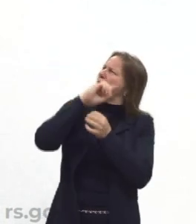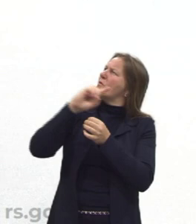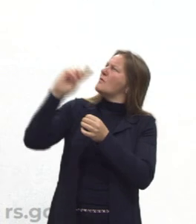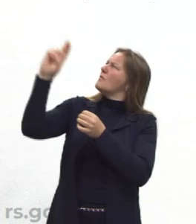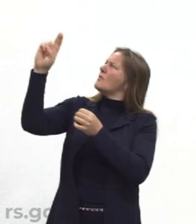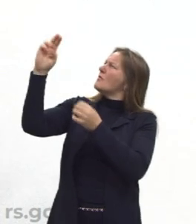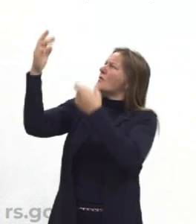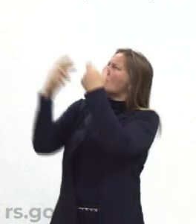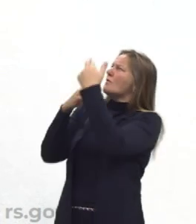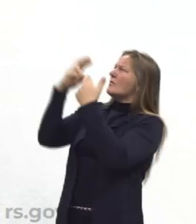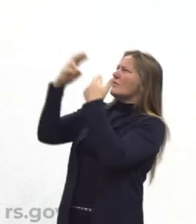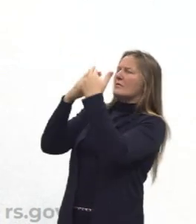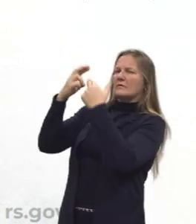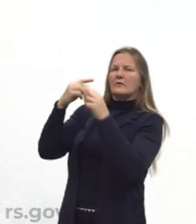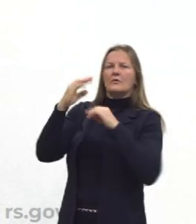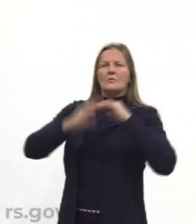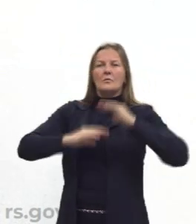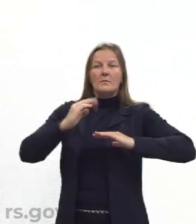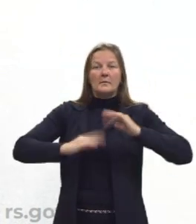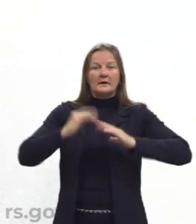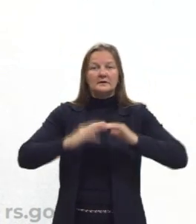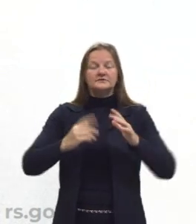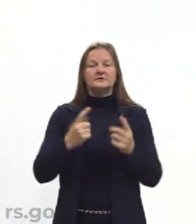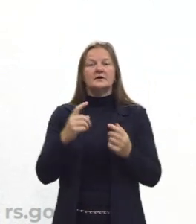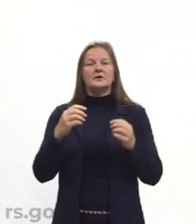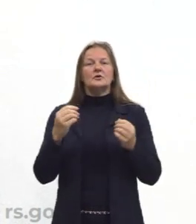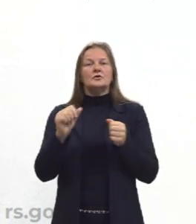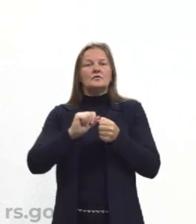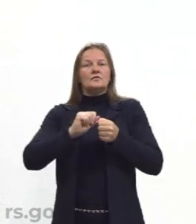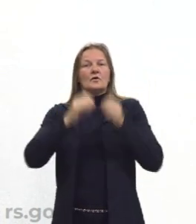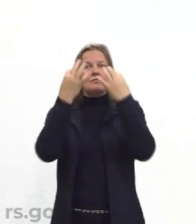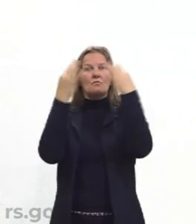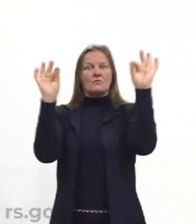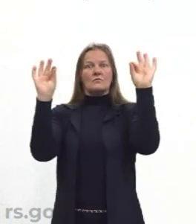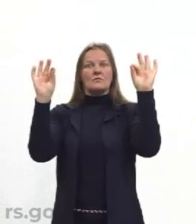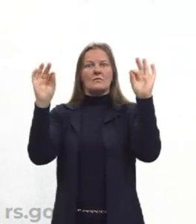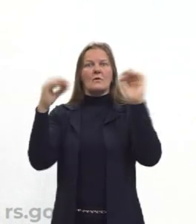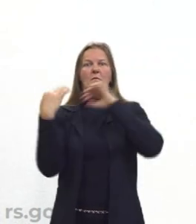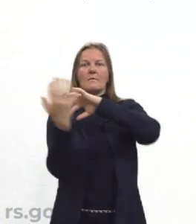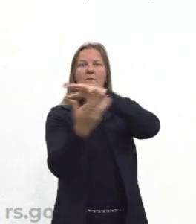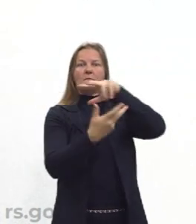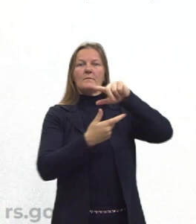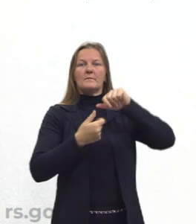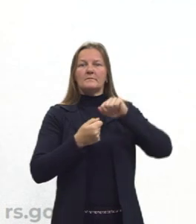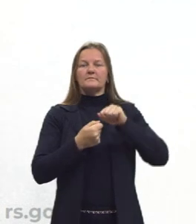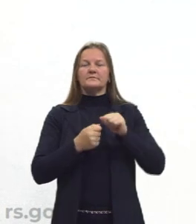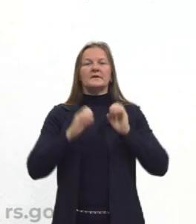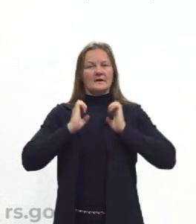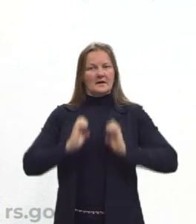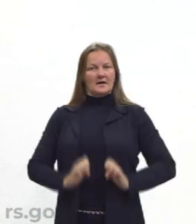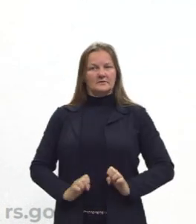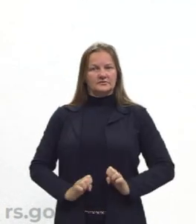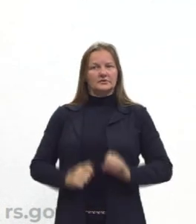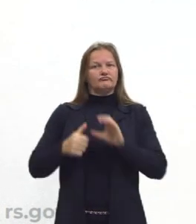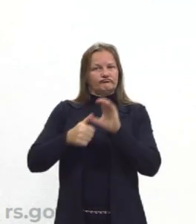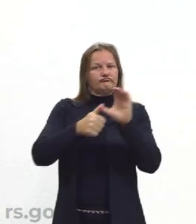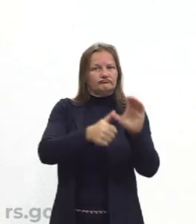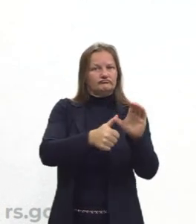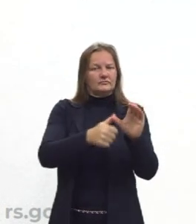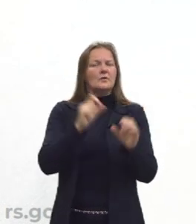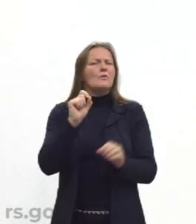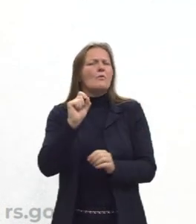modo de vida prático que o ser humano deve seguir para obter a salvação no outro mundo na ética cristã